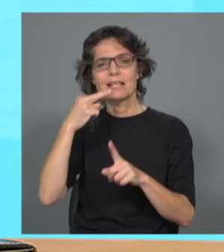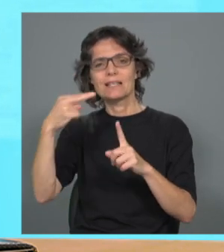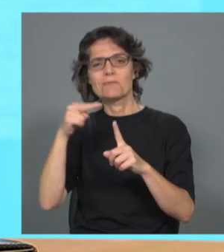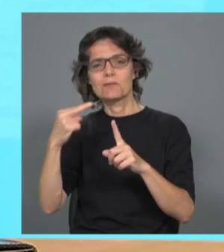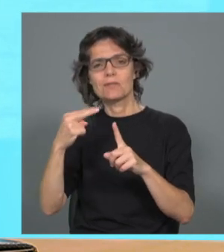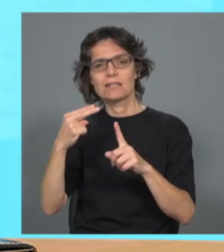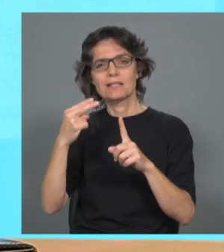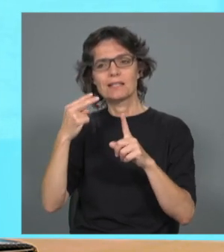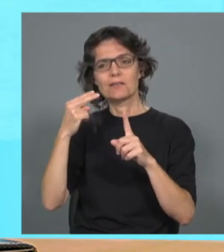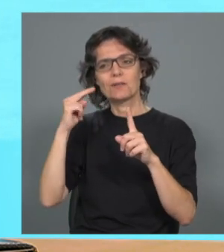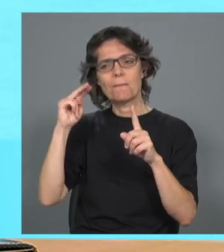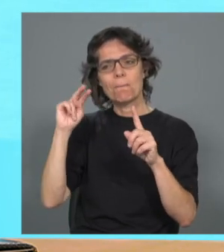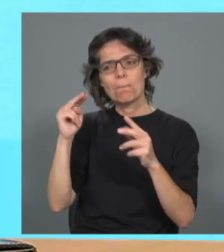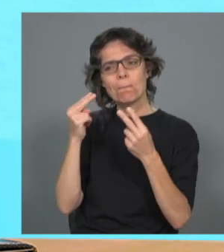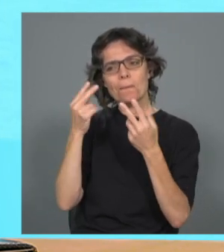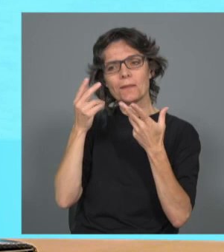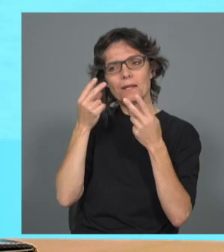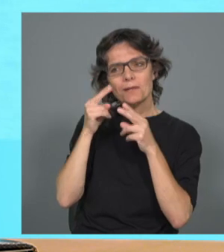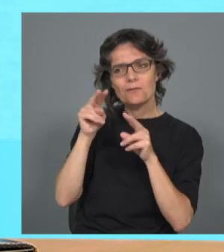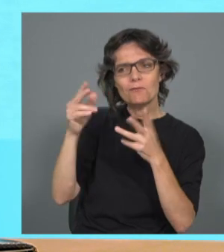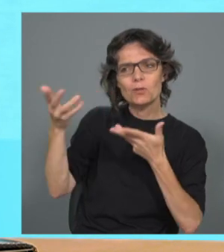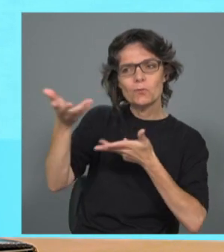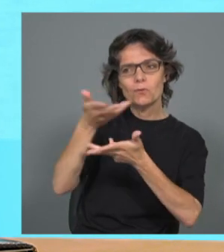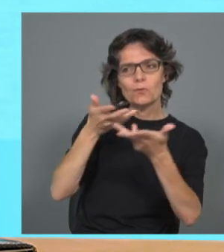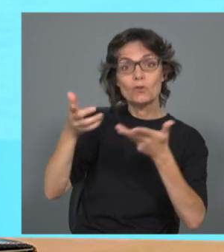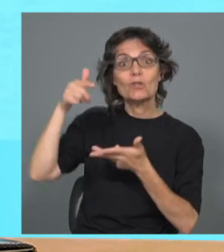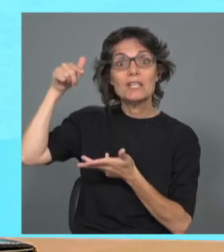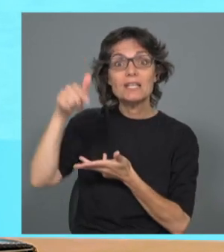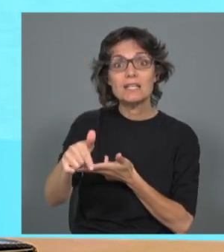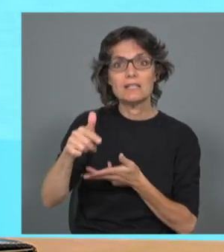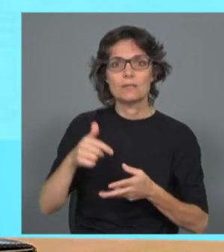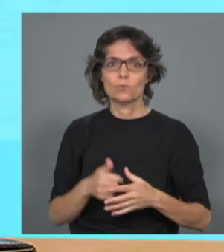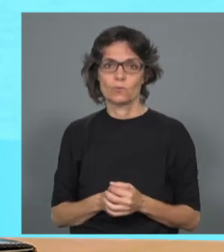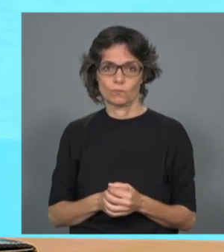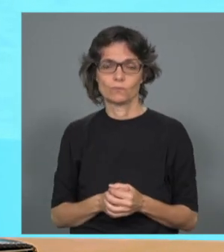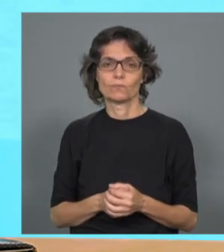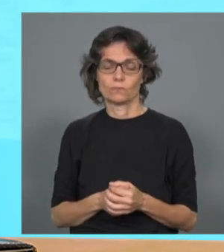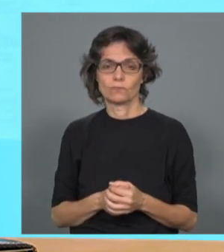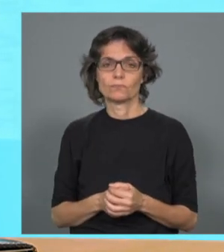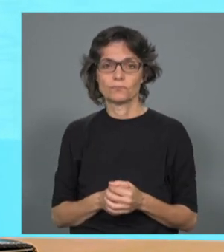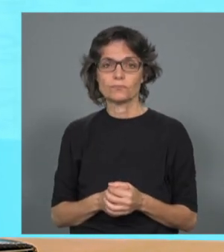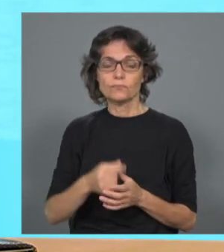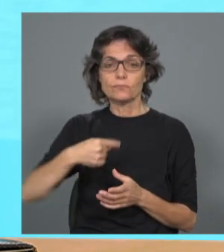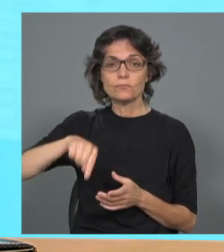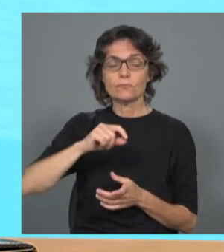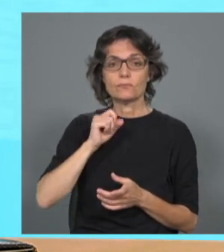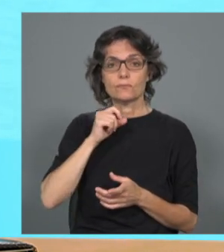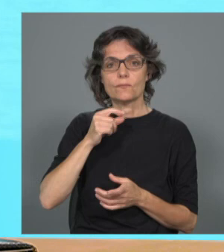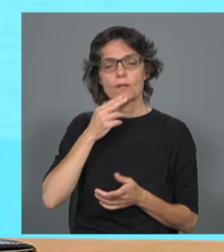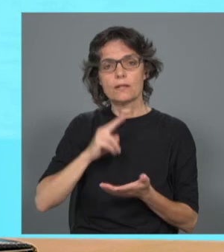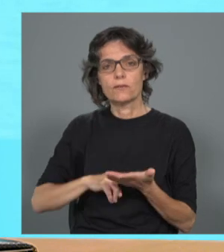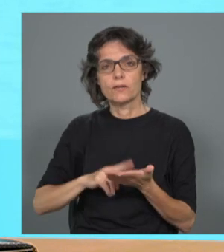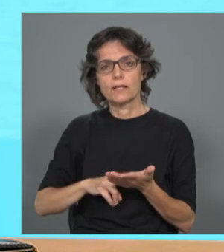contemplativo, é de podermos captar, para além daquilo que são as primeiras